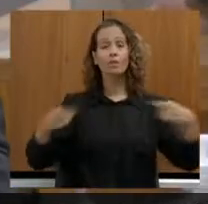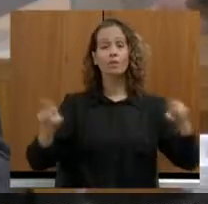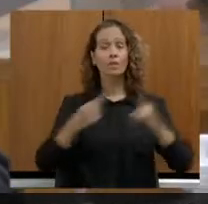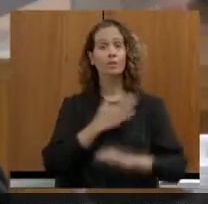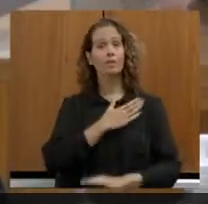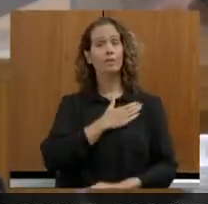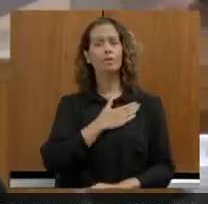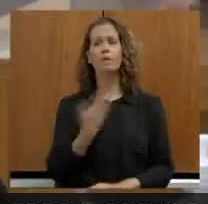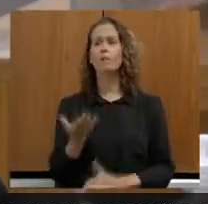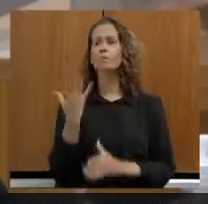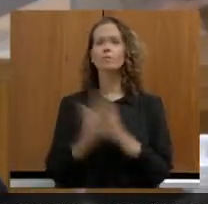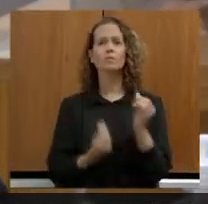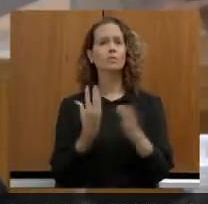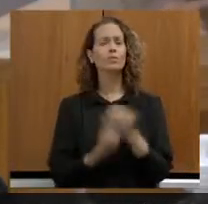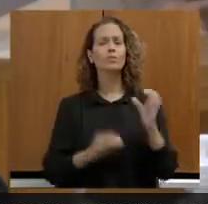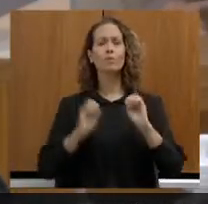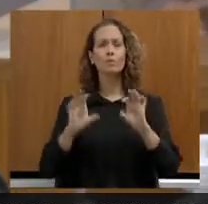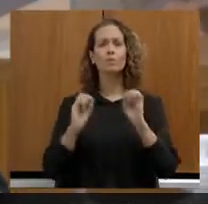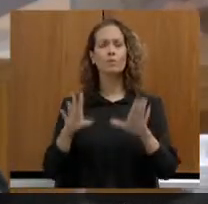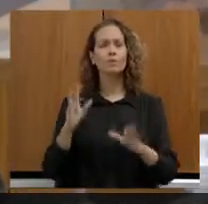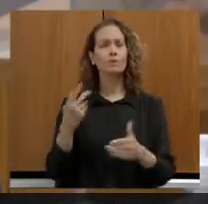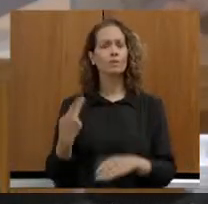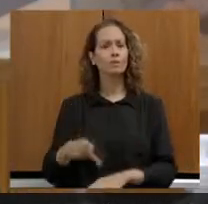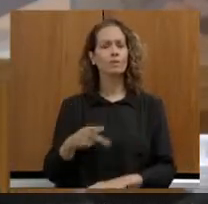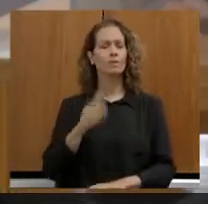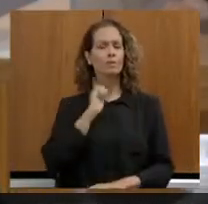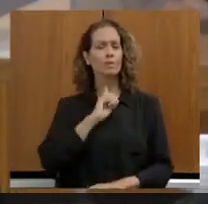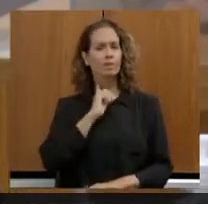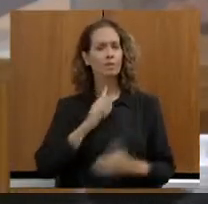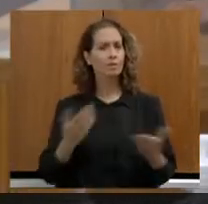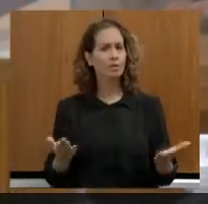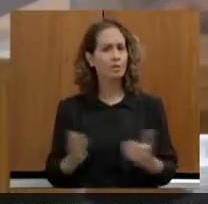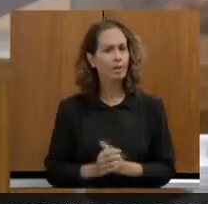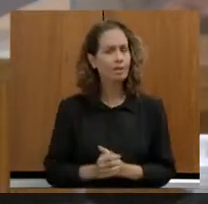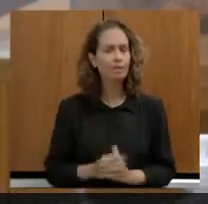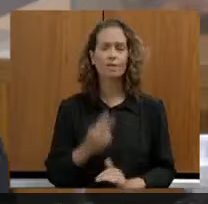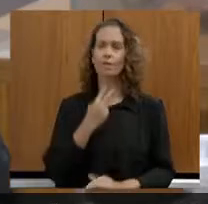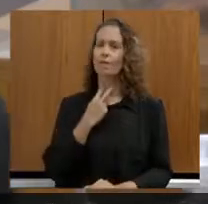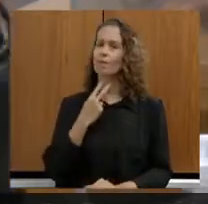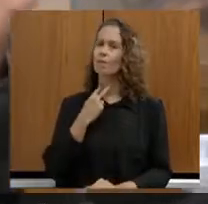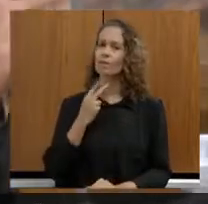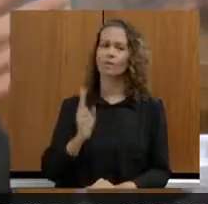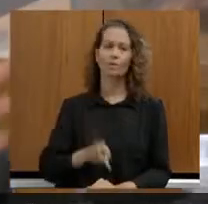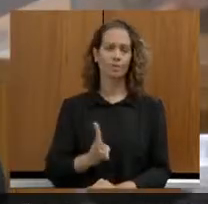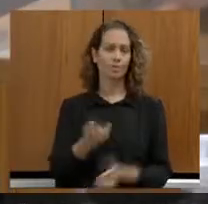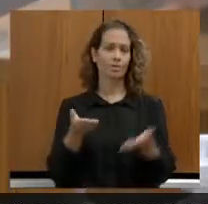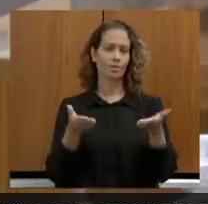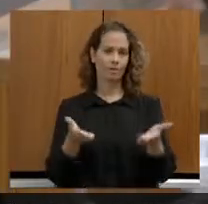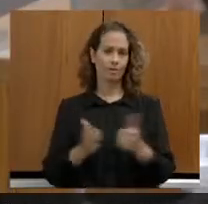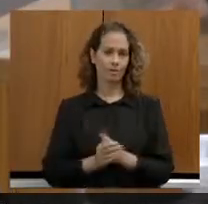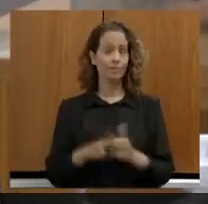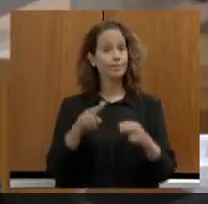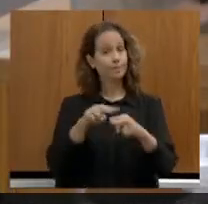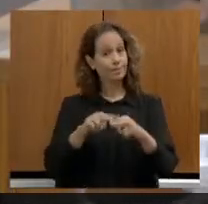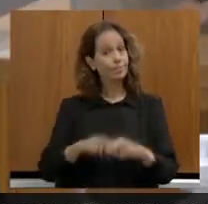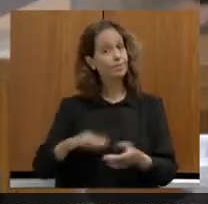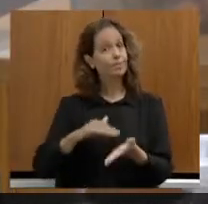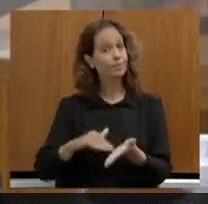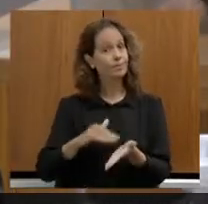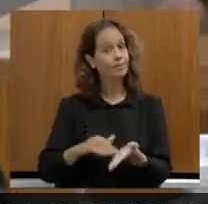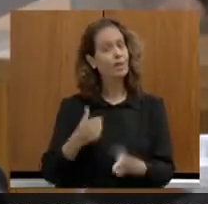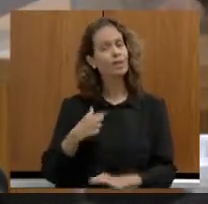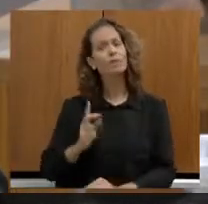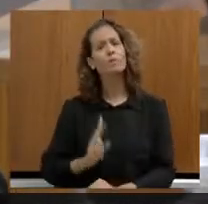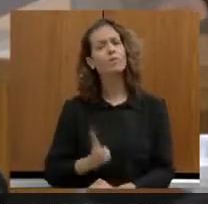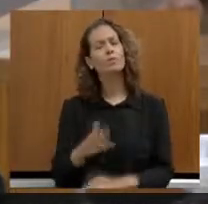sumiu da Educação de Minas Gerais nós não podemos continuar desse jeito e por esse motivo secretário eu